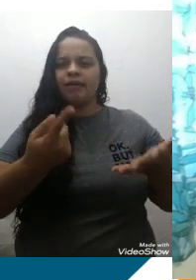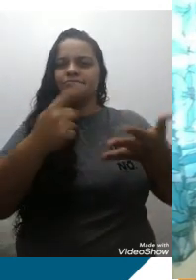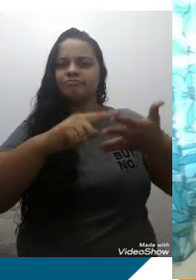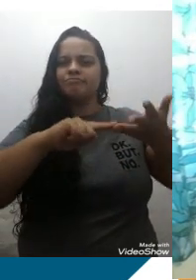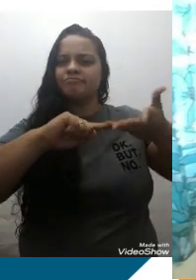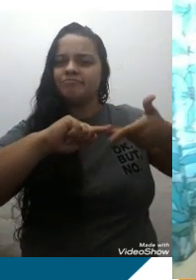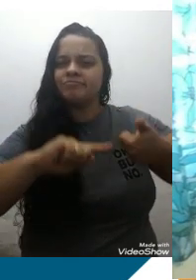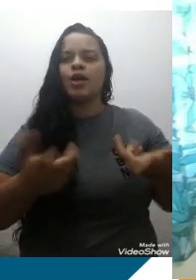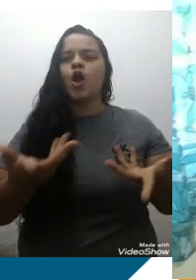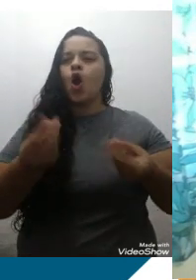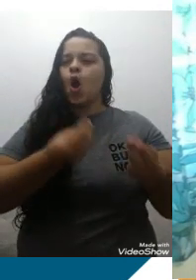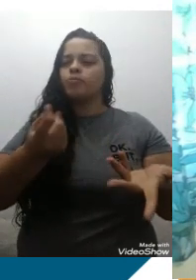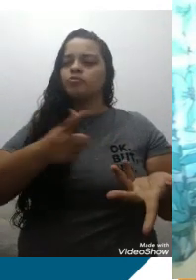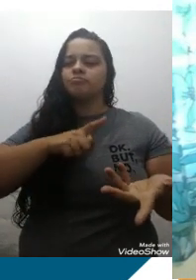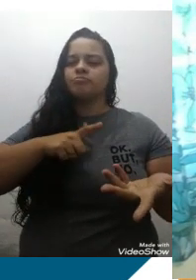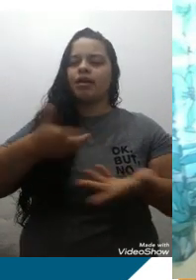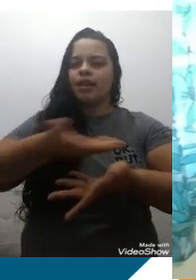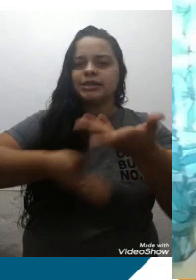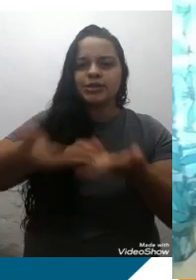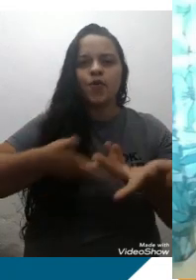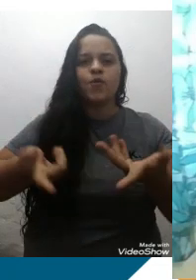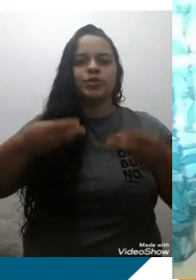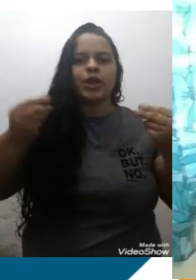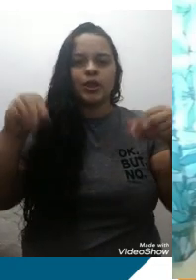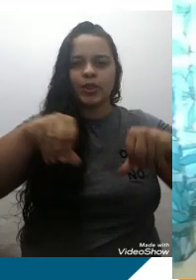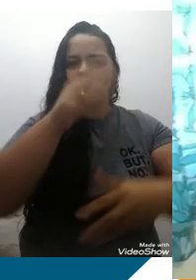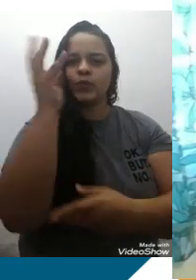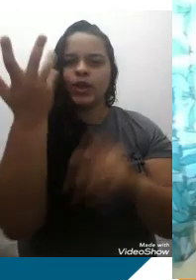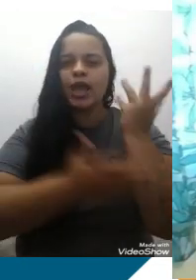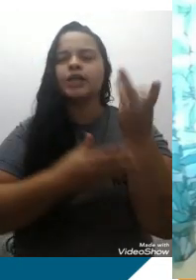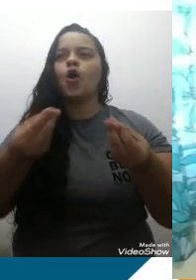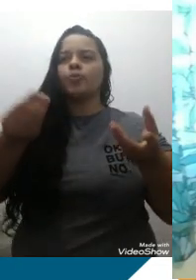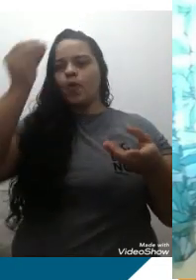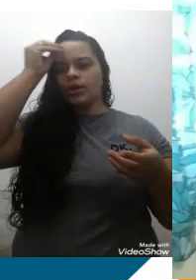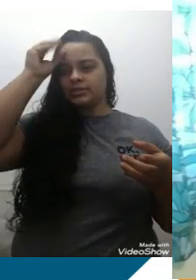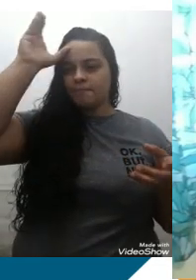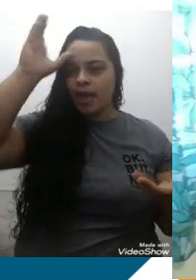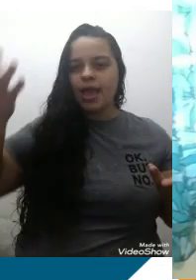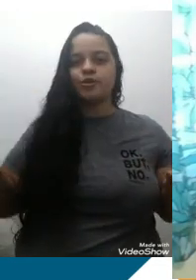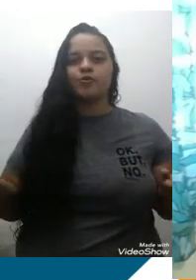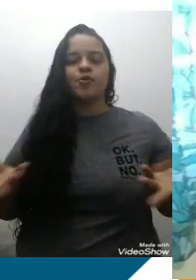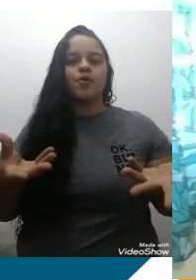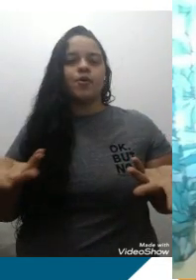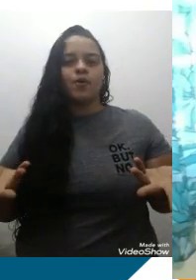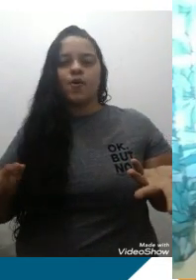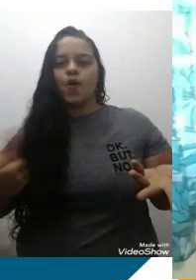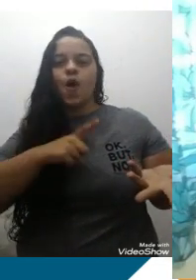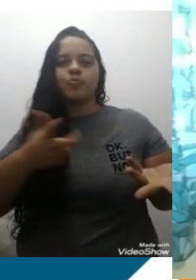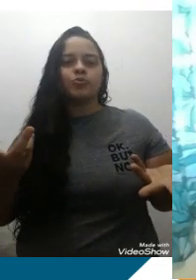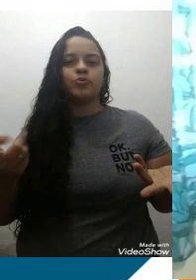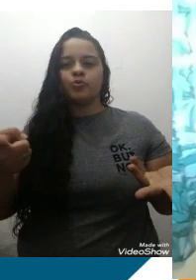com a natureza, como eles se transformam ao longo do tempo, como eles vão produzindo conhecimento sobre o